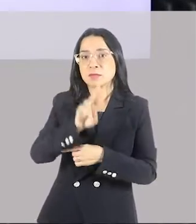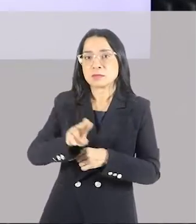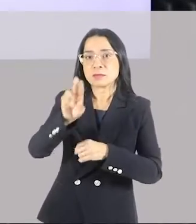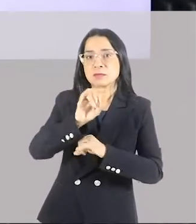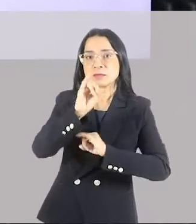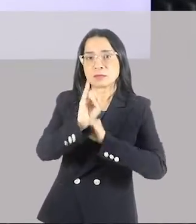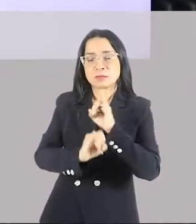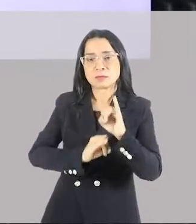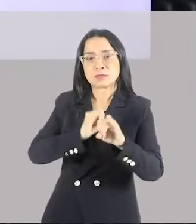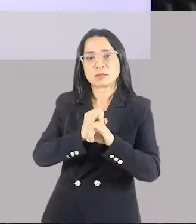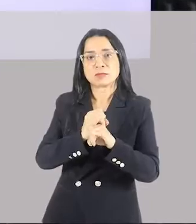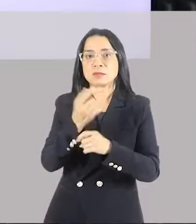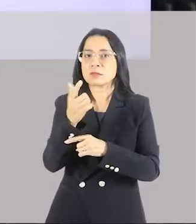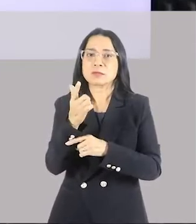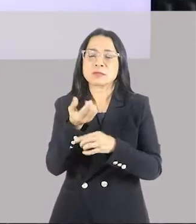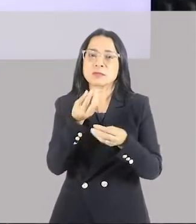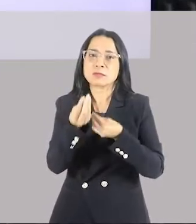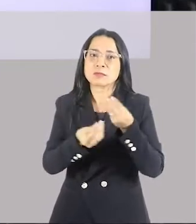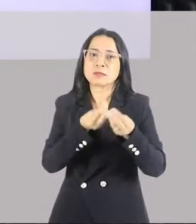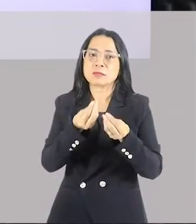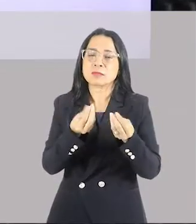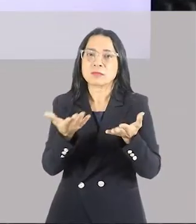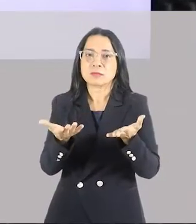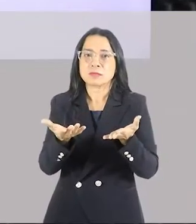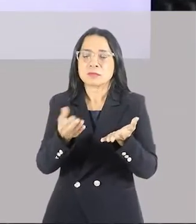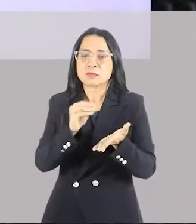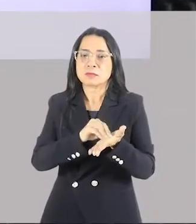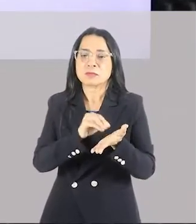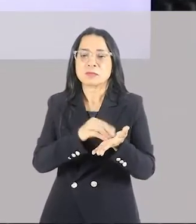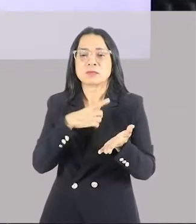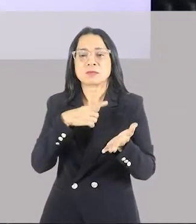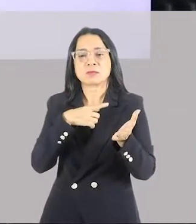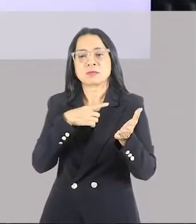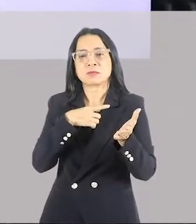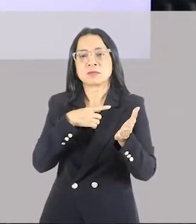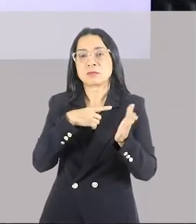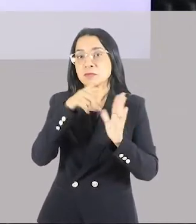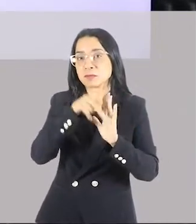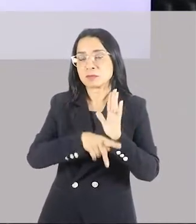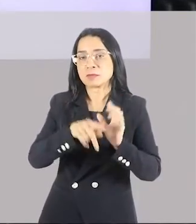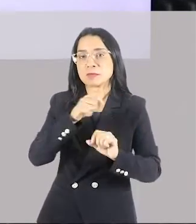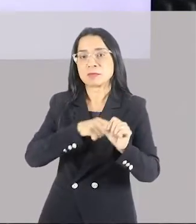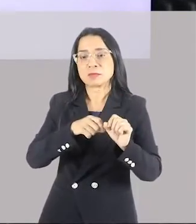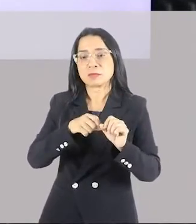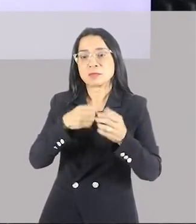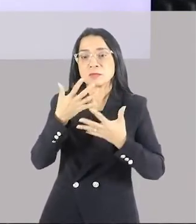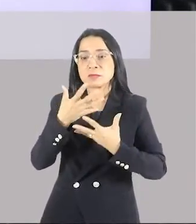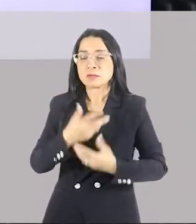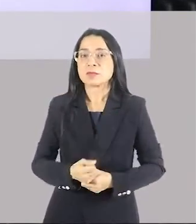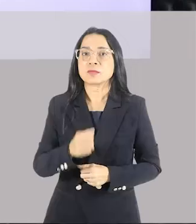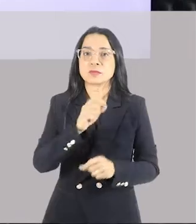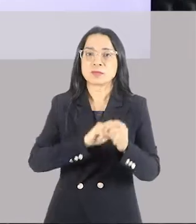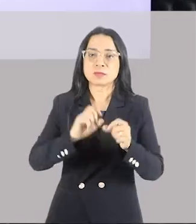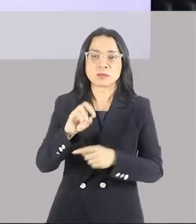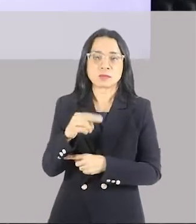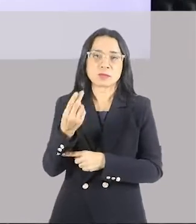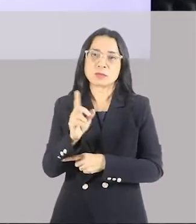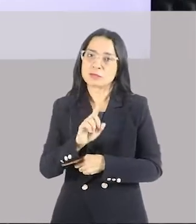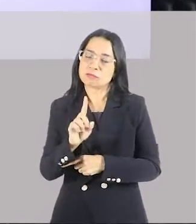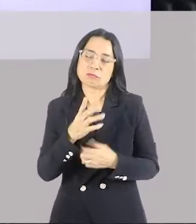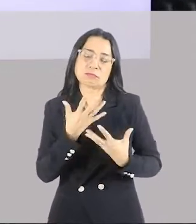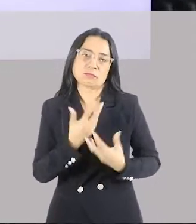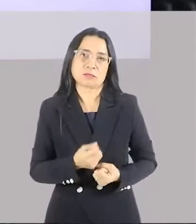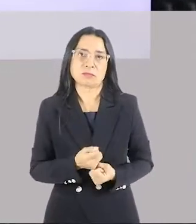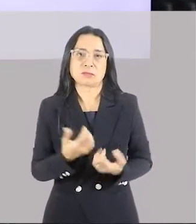se fazer contratos individualizados. Eles têm os planos e você adere ou você não